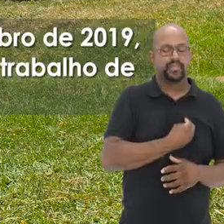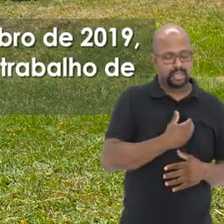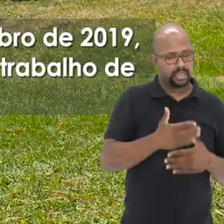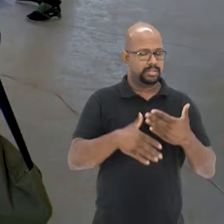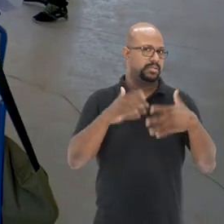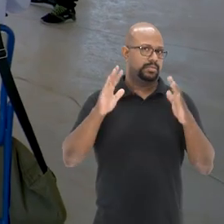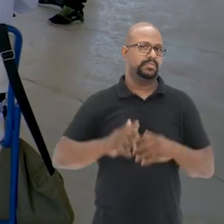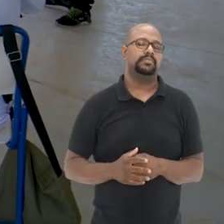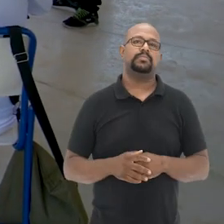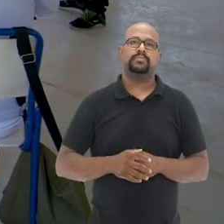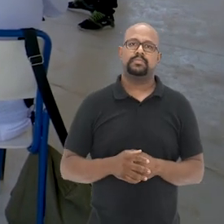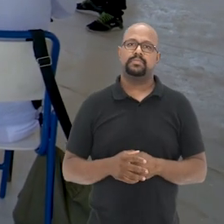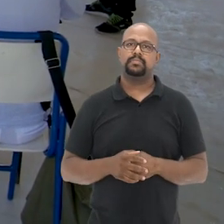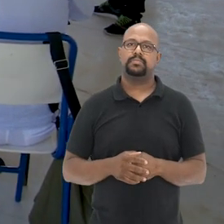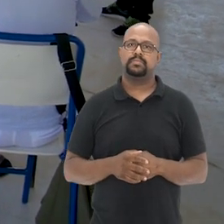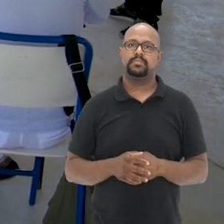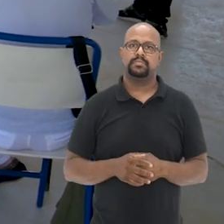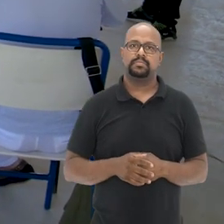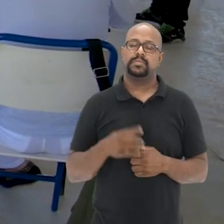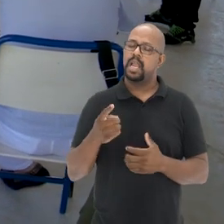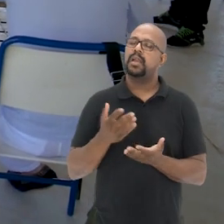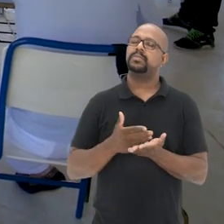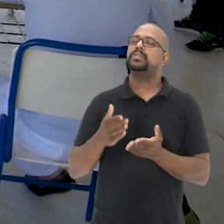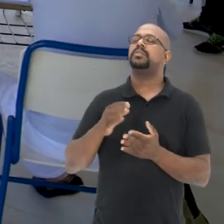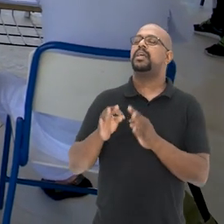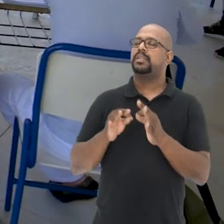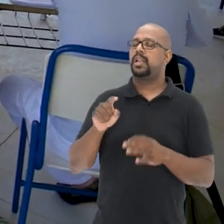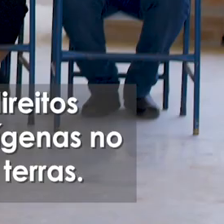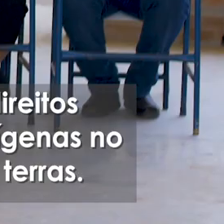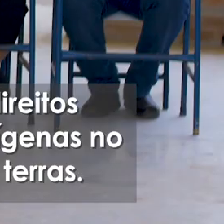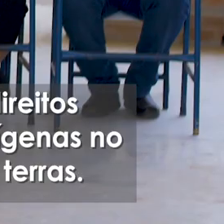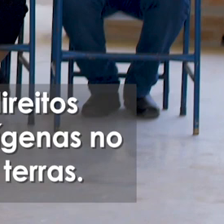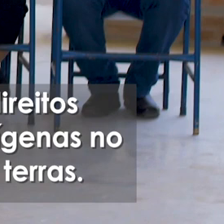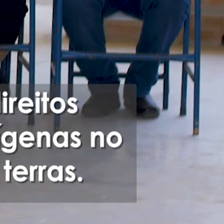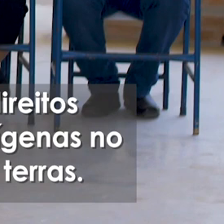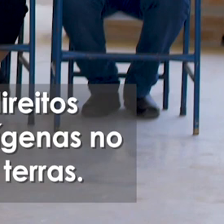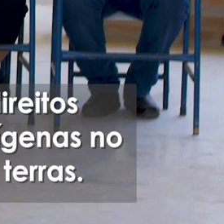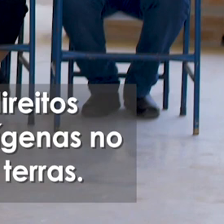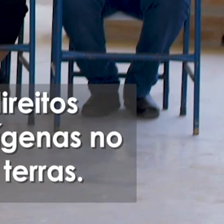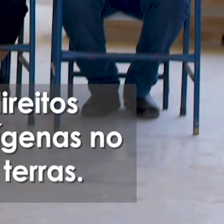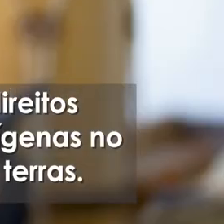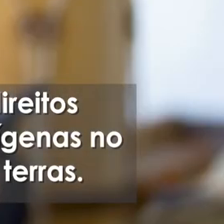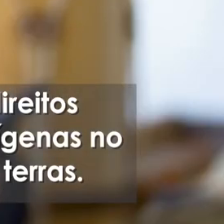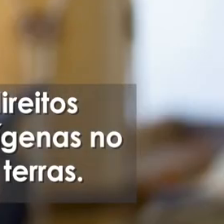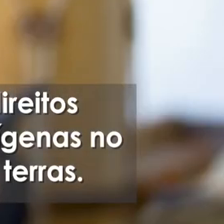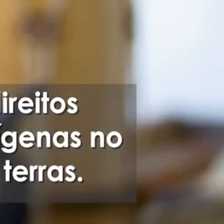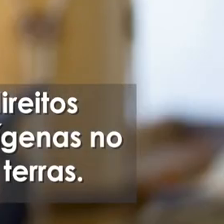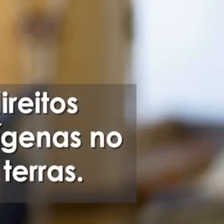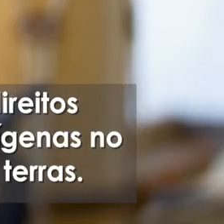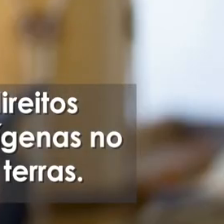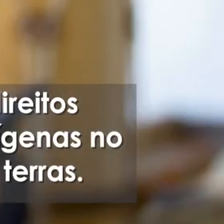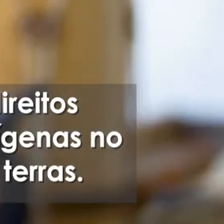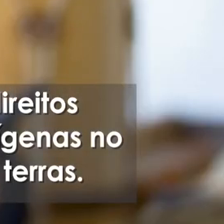de viver, sabe? Pela Constituição, a gente vinha sendo tratado como relativamente incapazes, ou bem